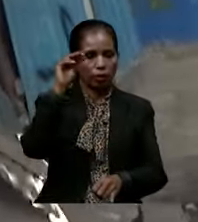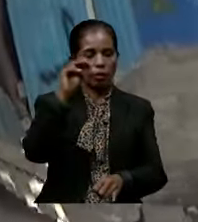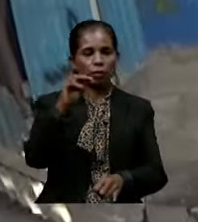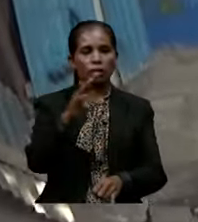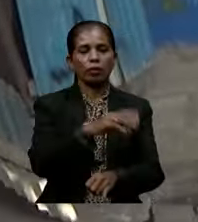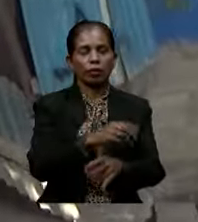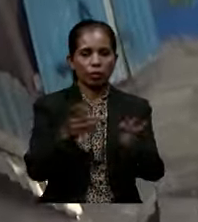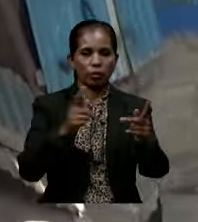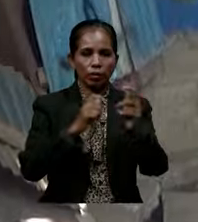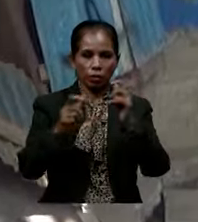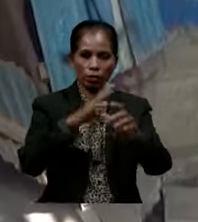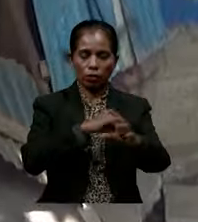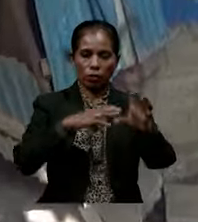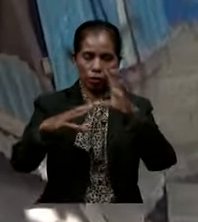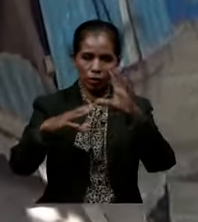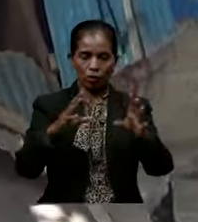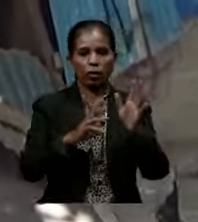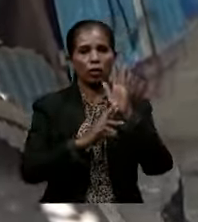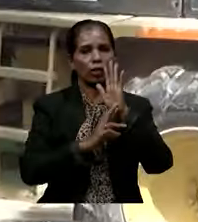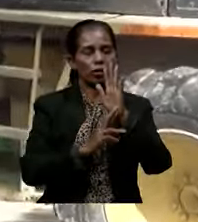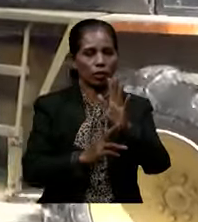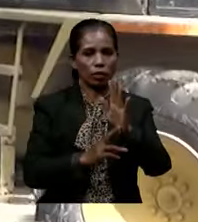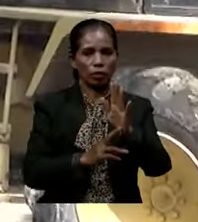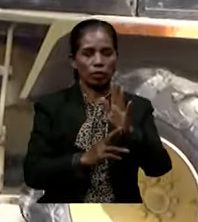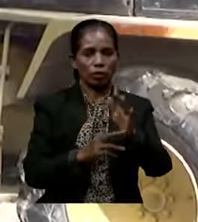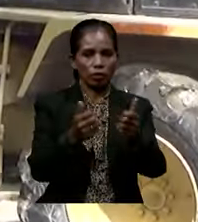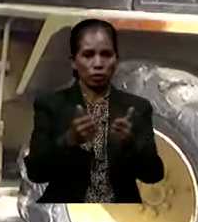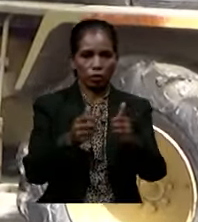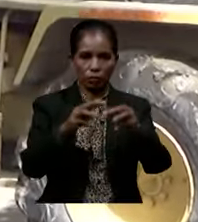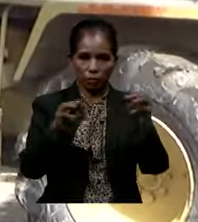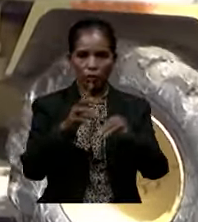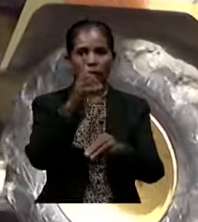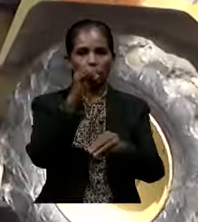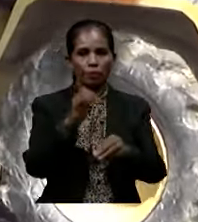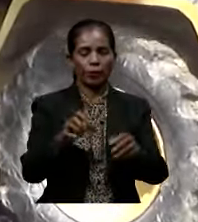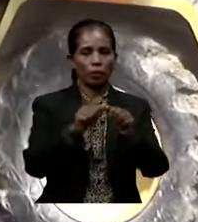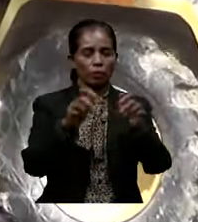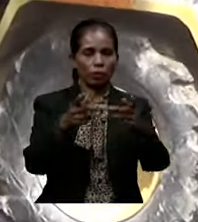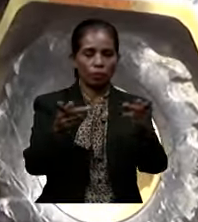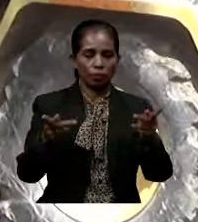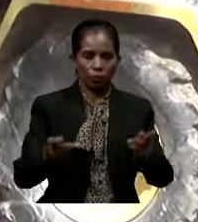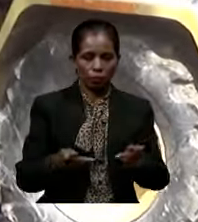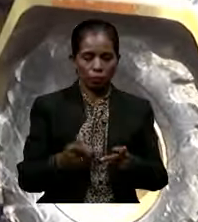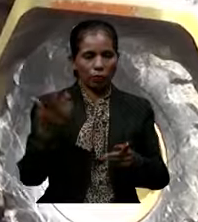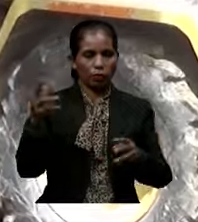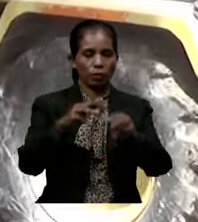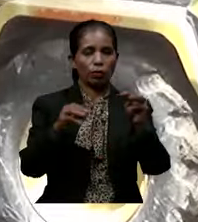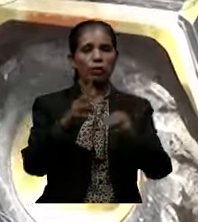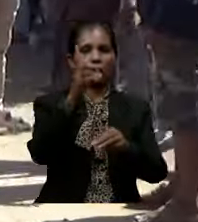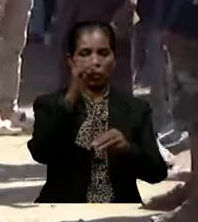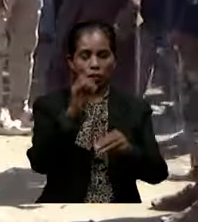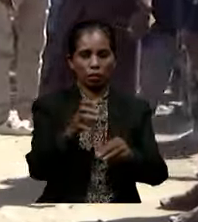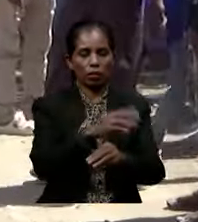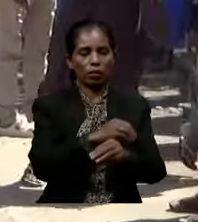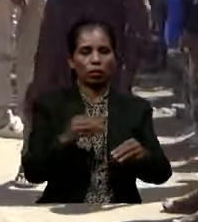Ministério de Transporte e Comunicação, representante, presidente e autoridade do município de Ili, administrador posto e a município de Ili, na